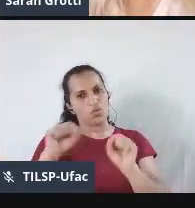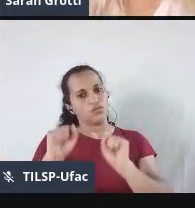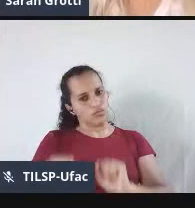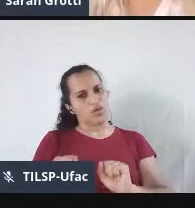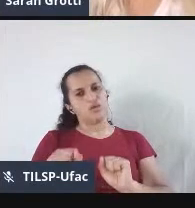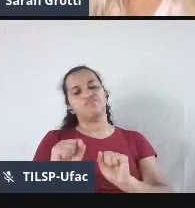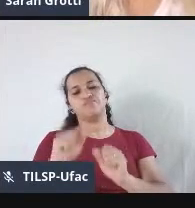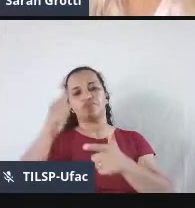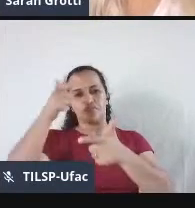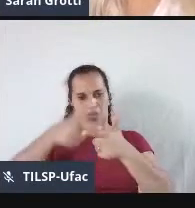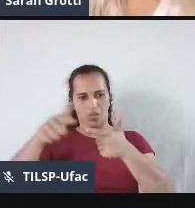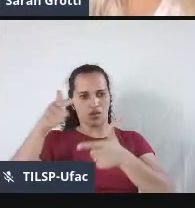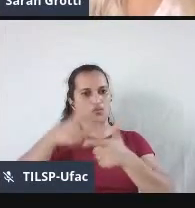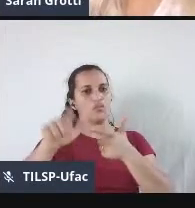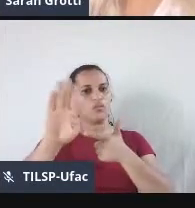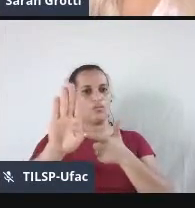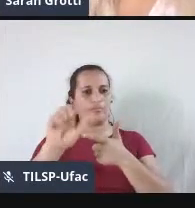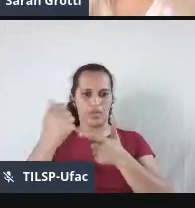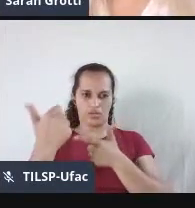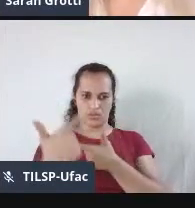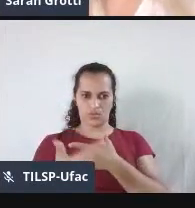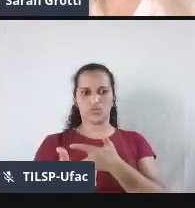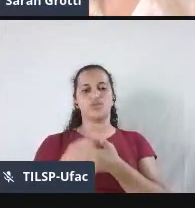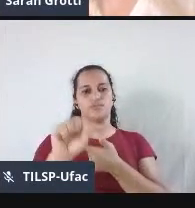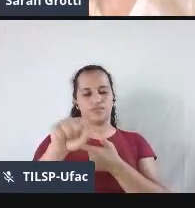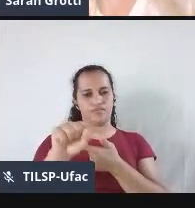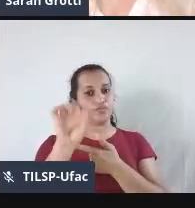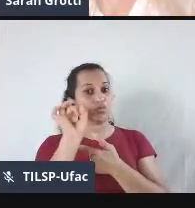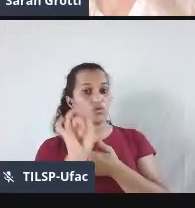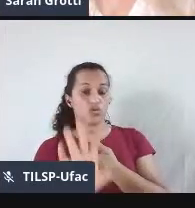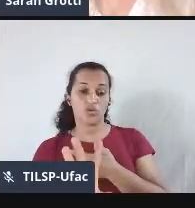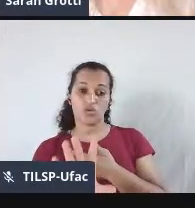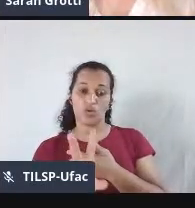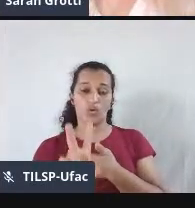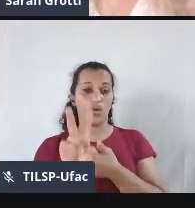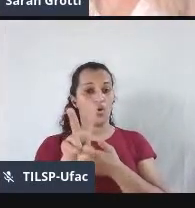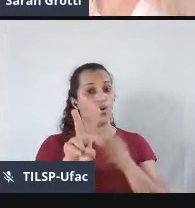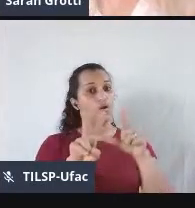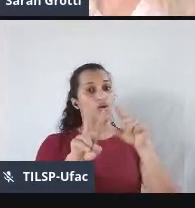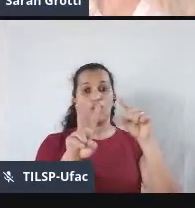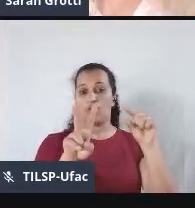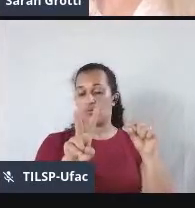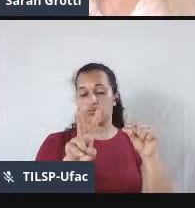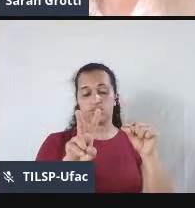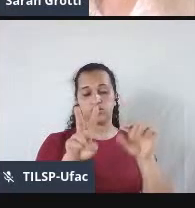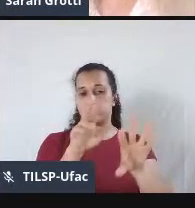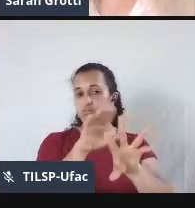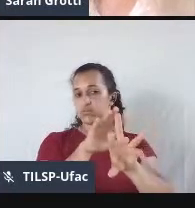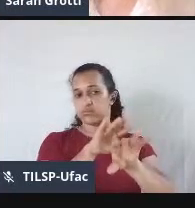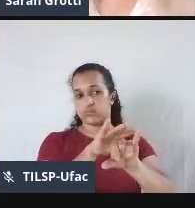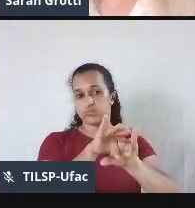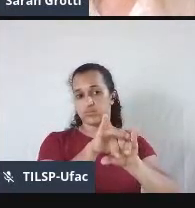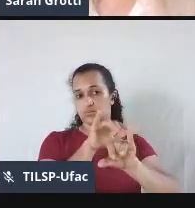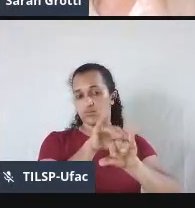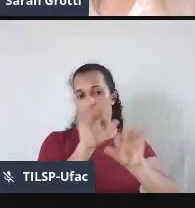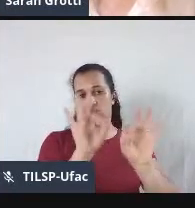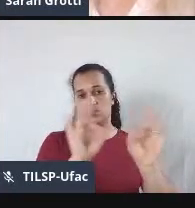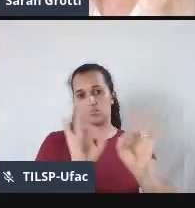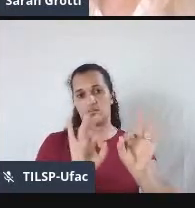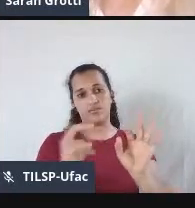apresentar essa deficiência de B12, não só os vegetarianos, né? Isso também já caiu por terra, esse